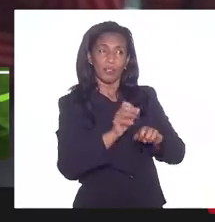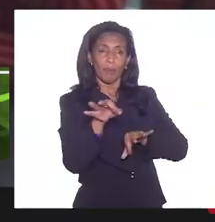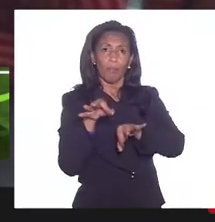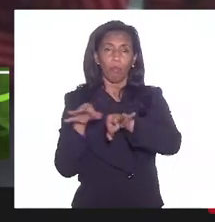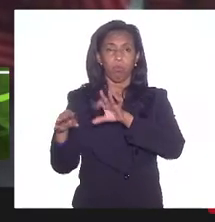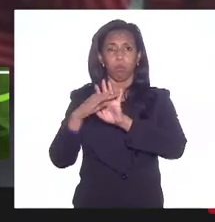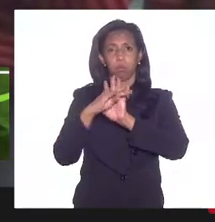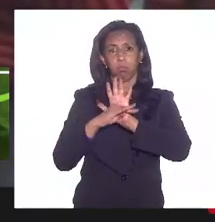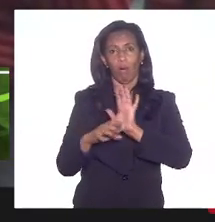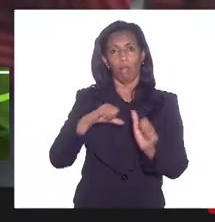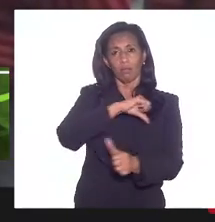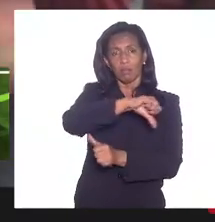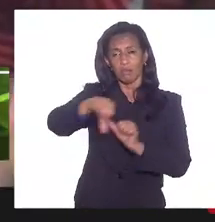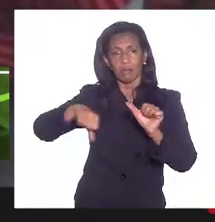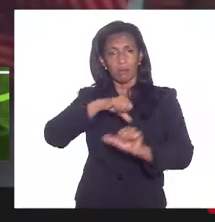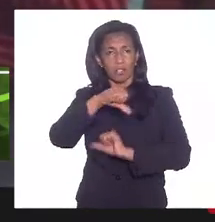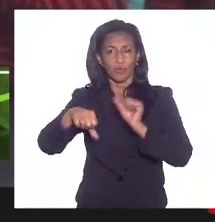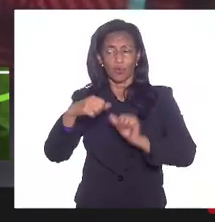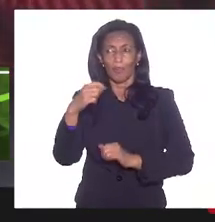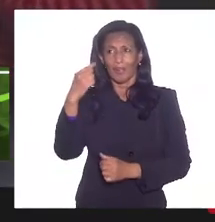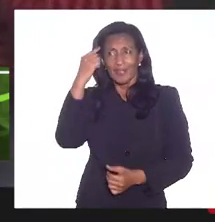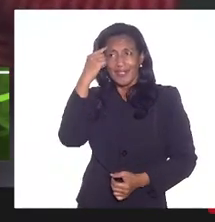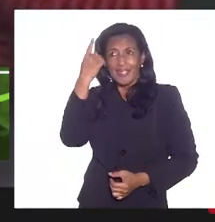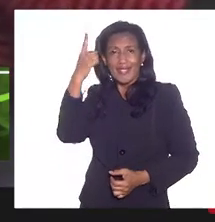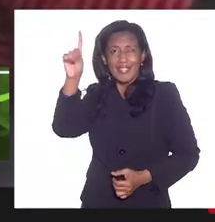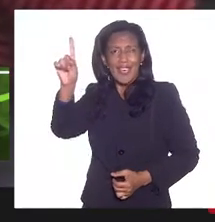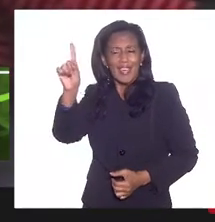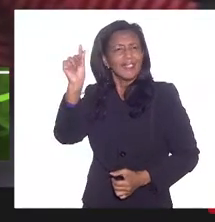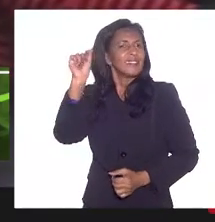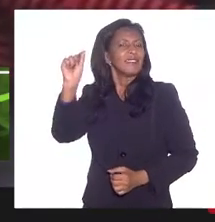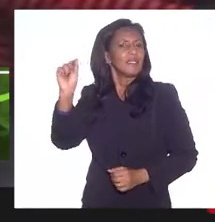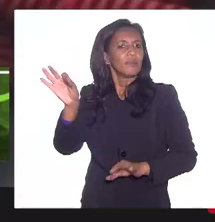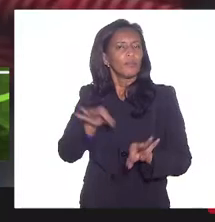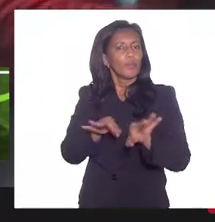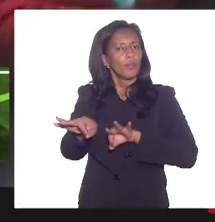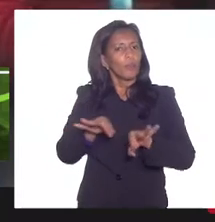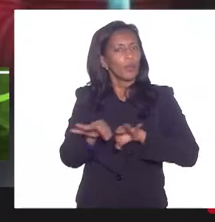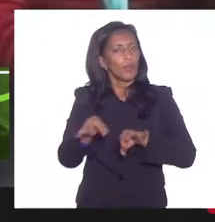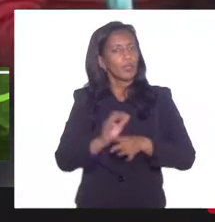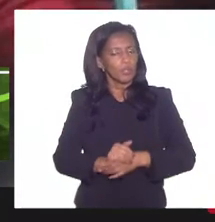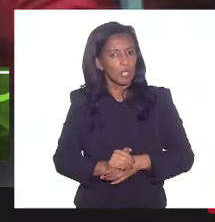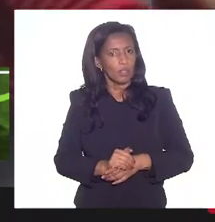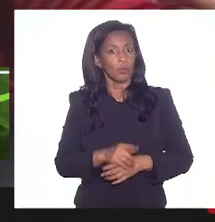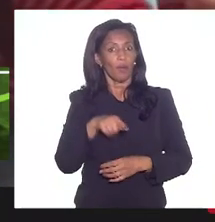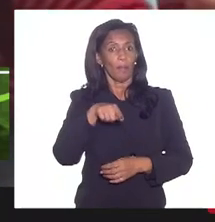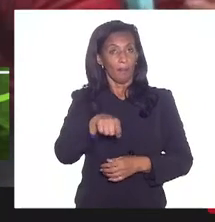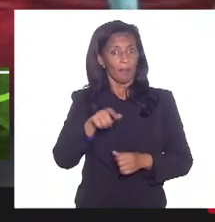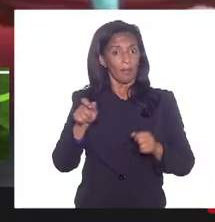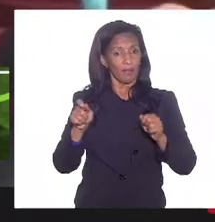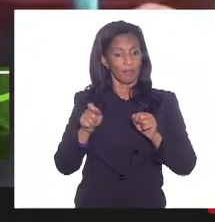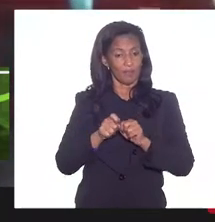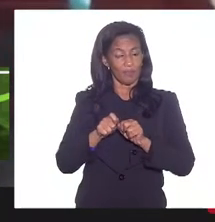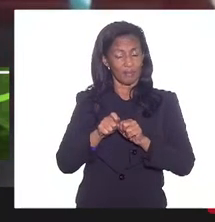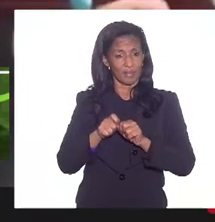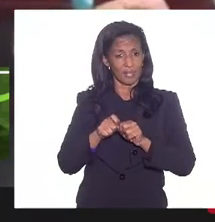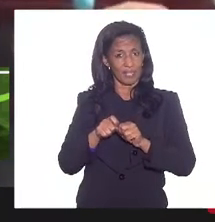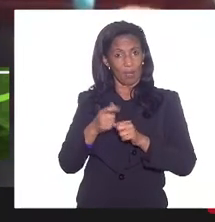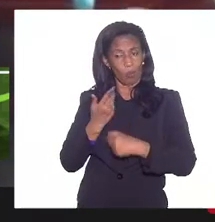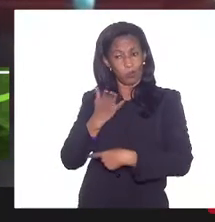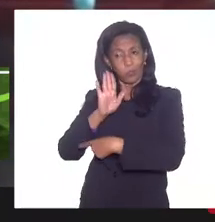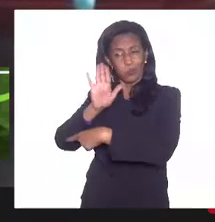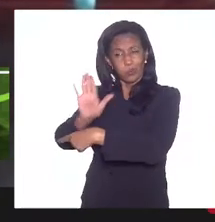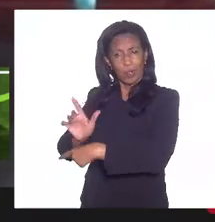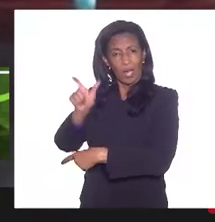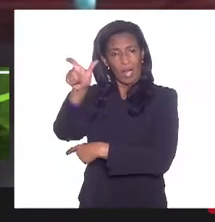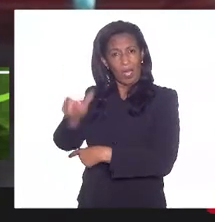de transformarem suas ideias em bons projetos para instrumentalizar os nossos fazedores de cultura para